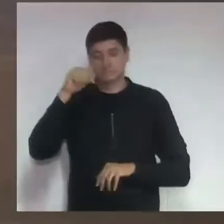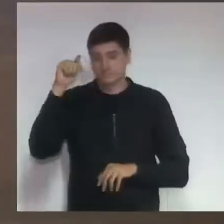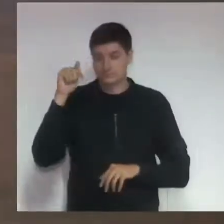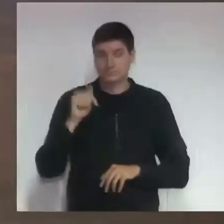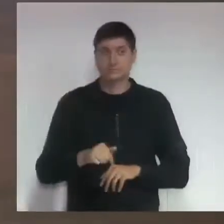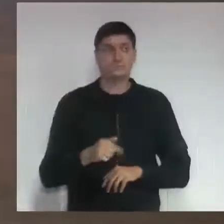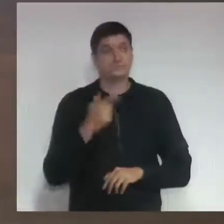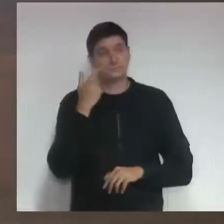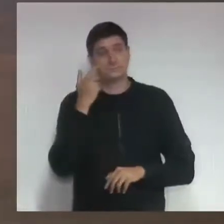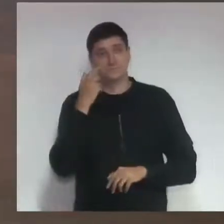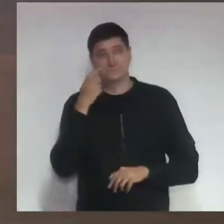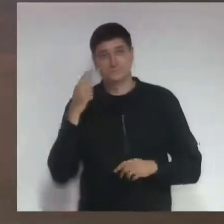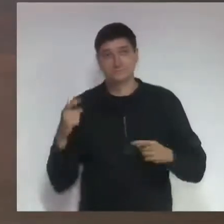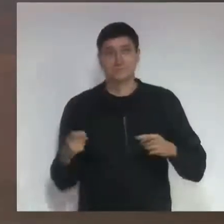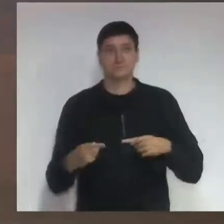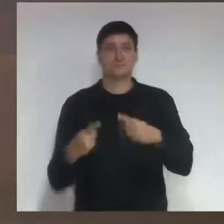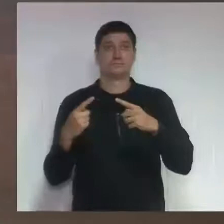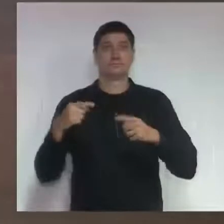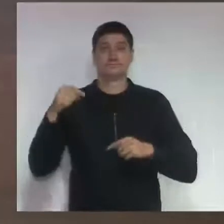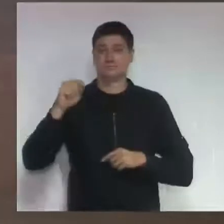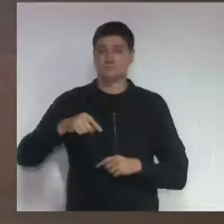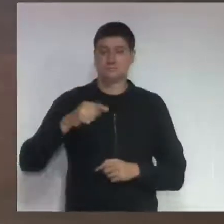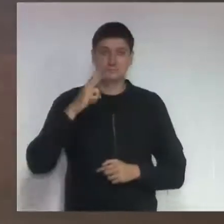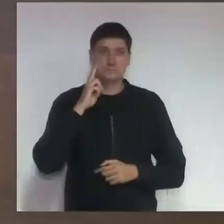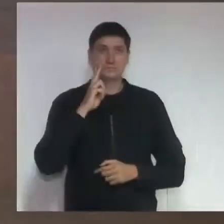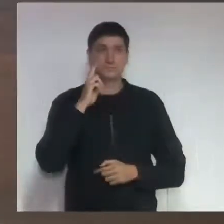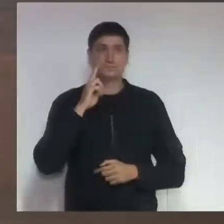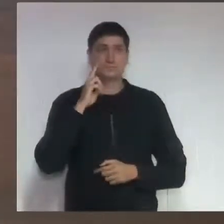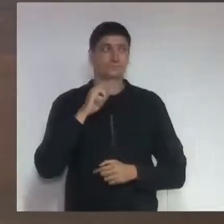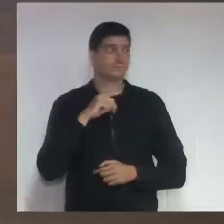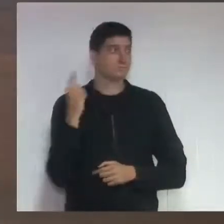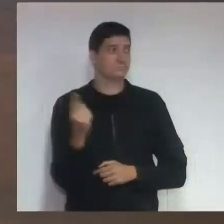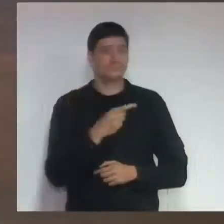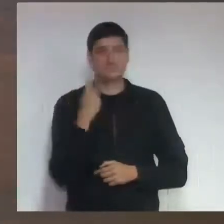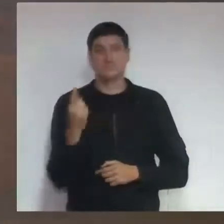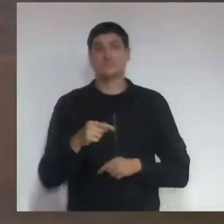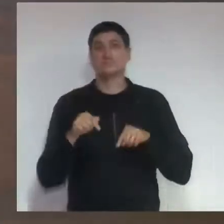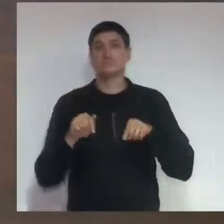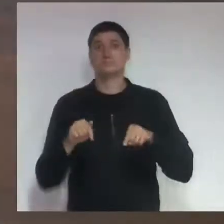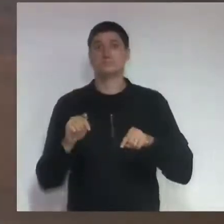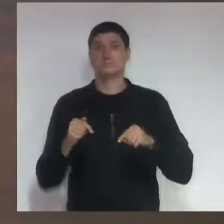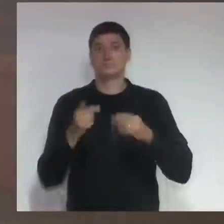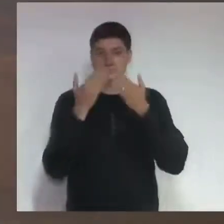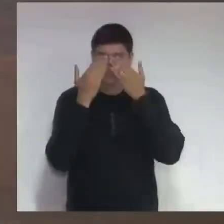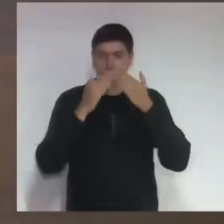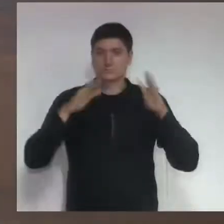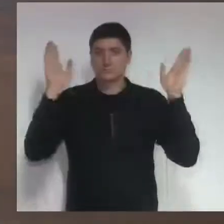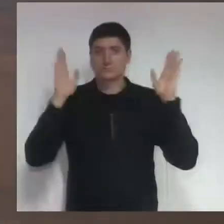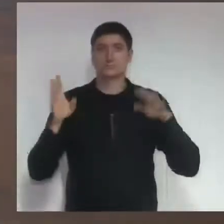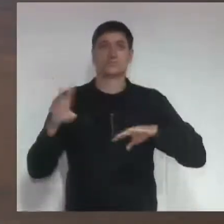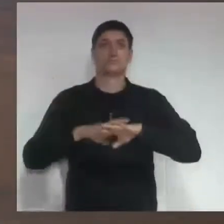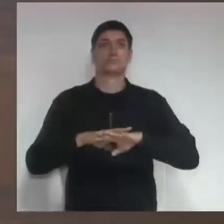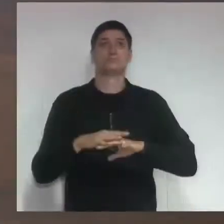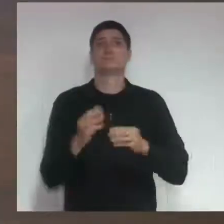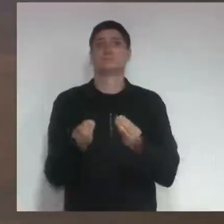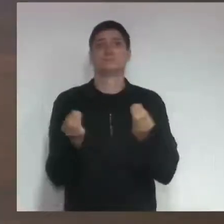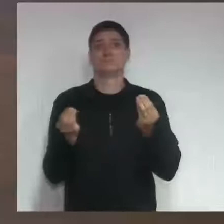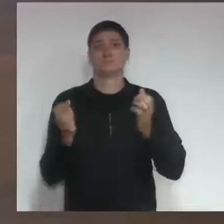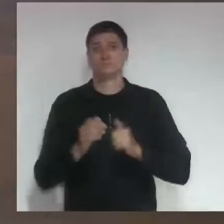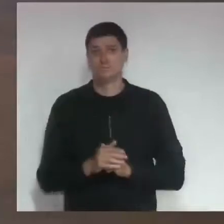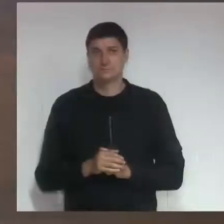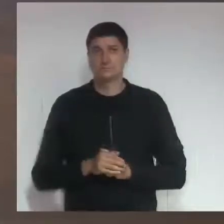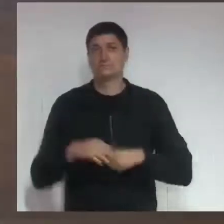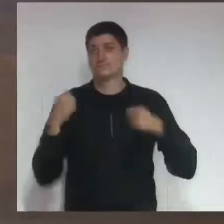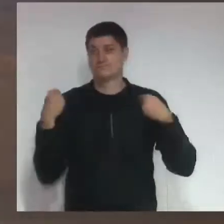não é? Para o nosso município. O quanto que a gente tem aberto os nossos olhos para a diversidade. A diversidade,